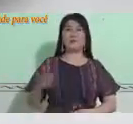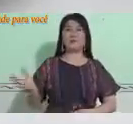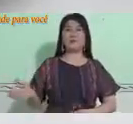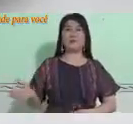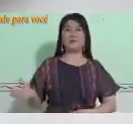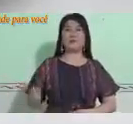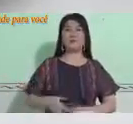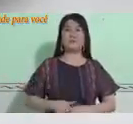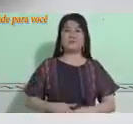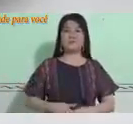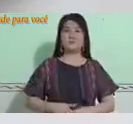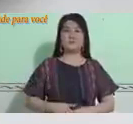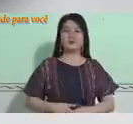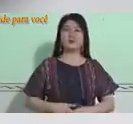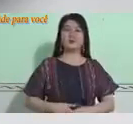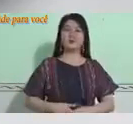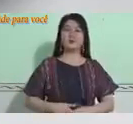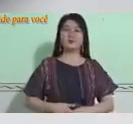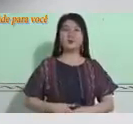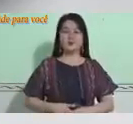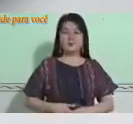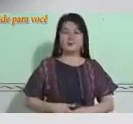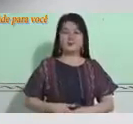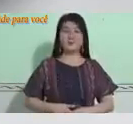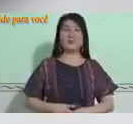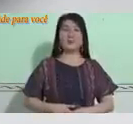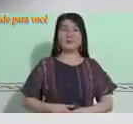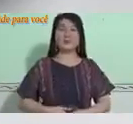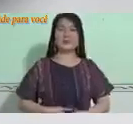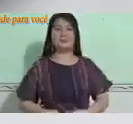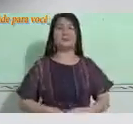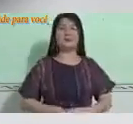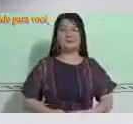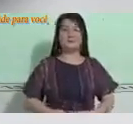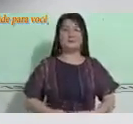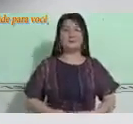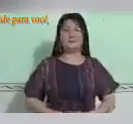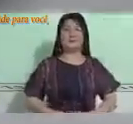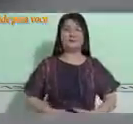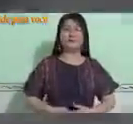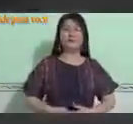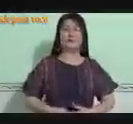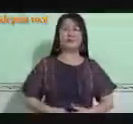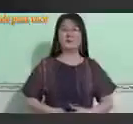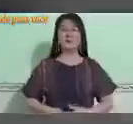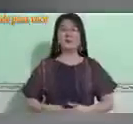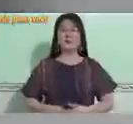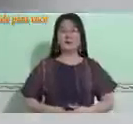Além disso, pode ser indicado tomar um antihistamínico, para controlar os sintomas de forma mais